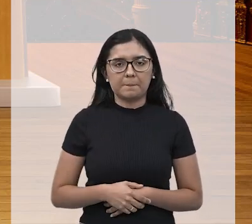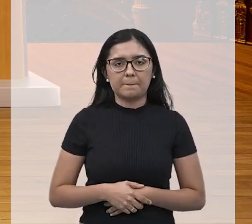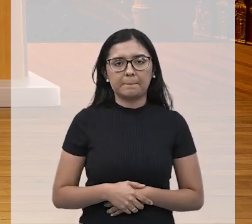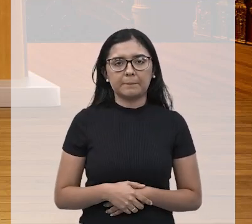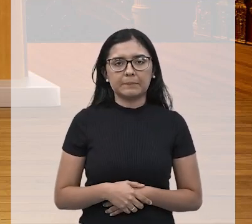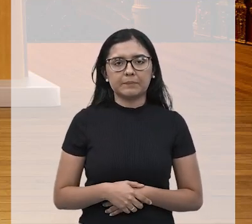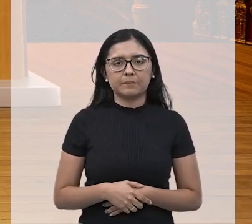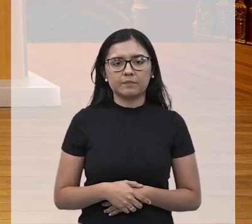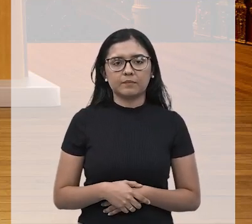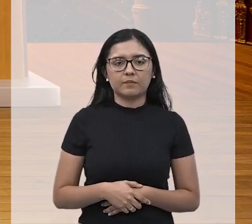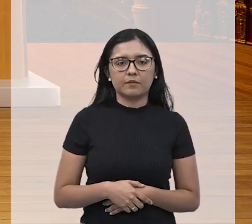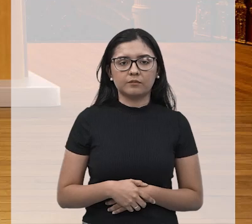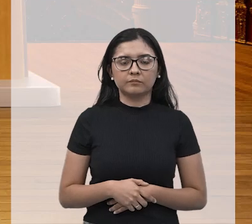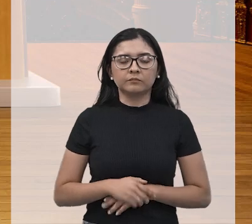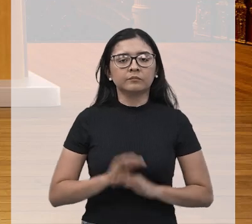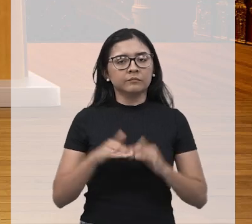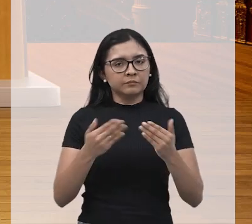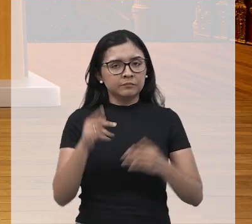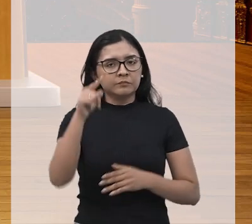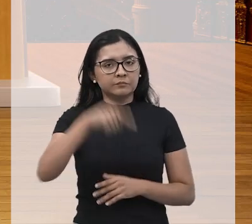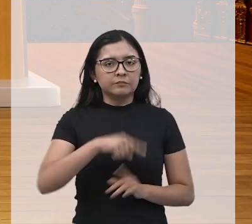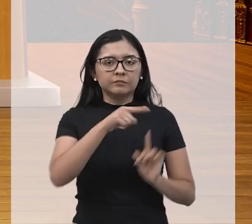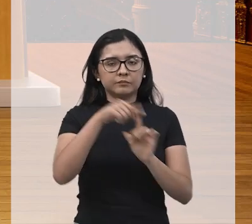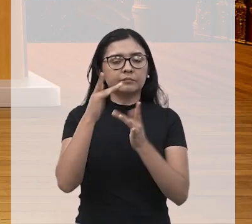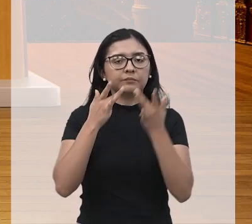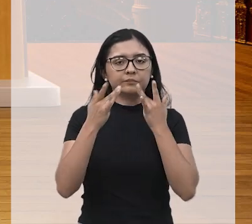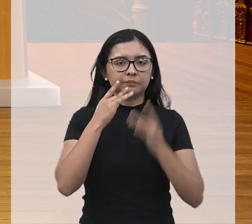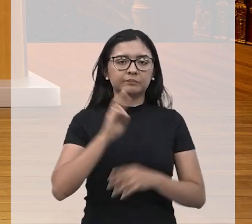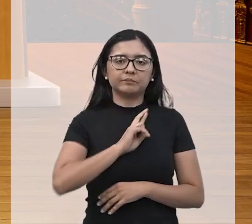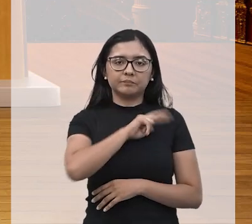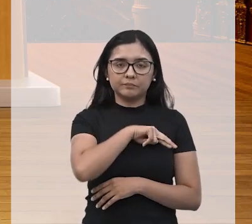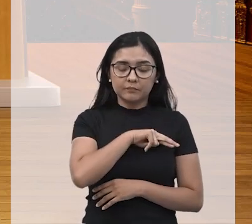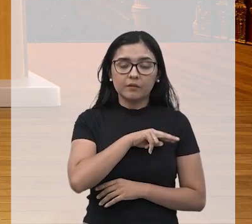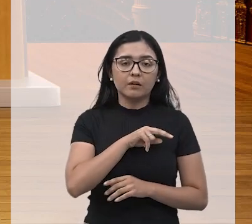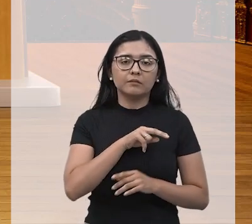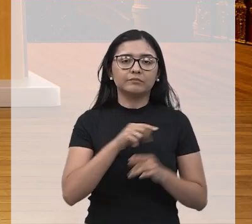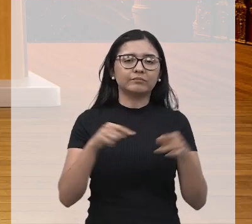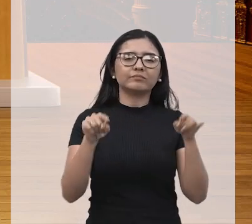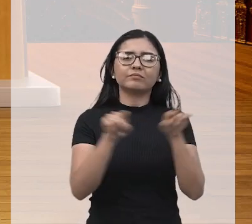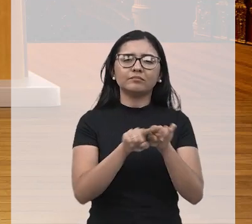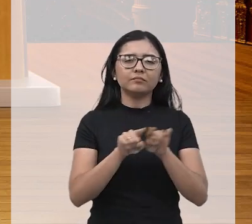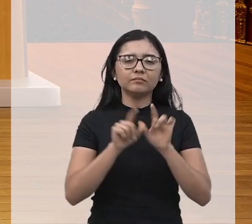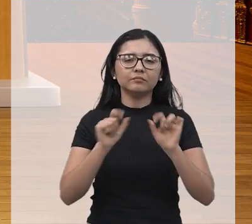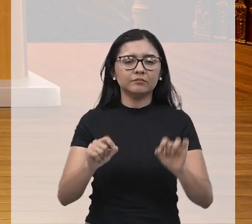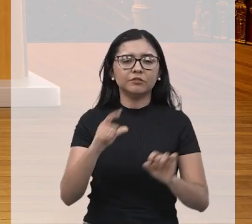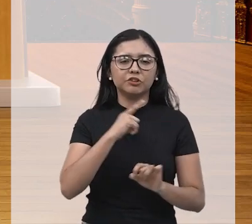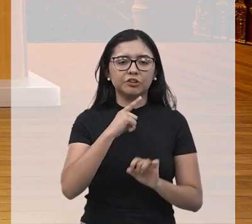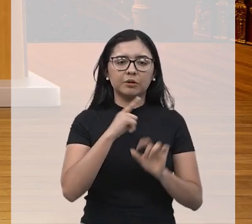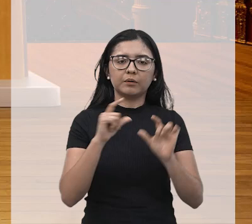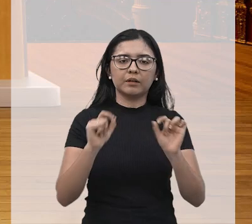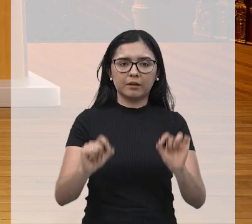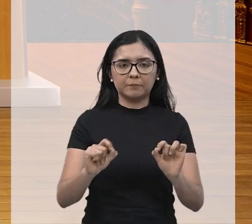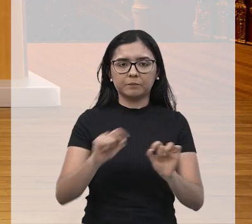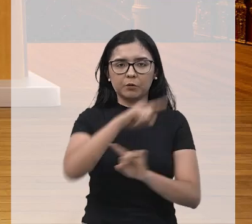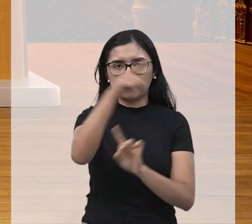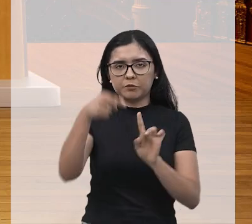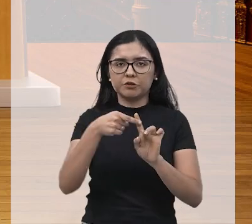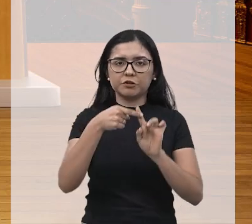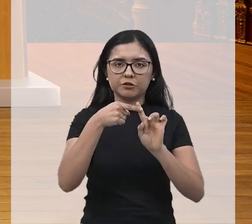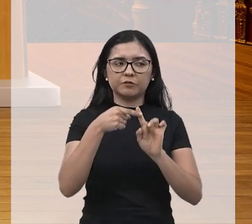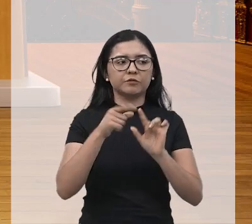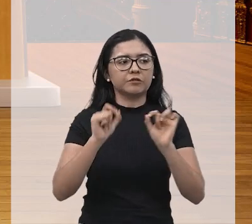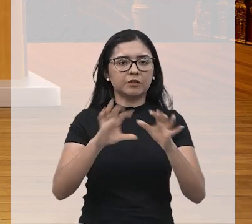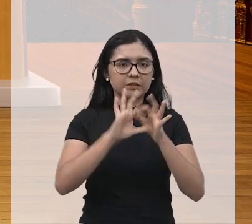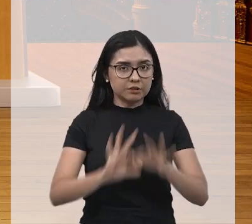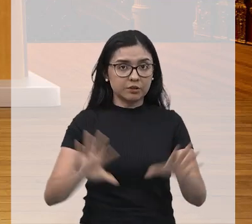teatro, era uma obra romântica, ele traz para o teatro essa questão do nacionalismo, com objetivos